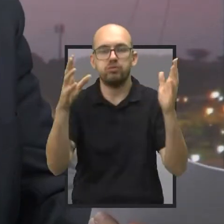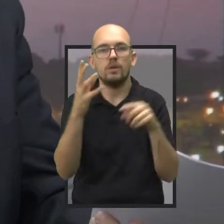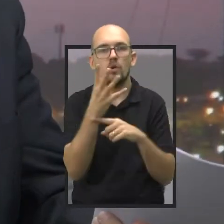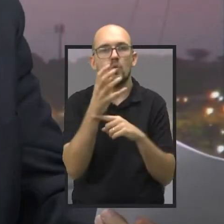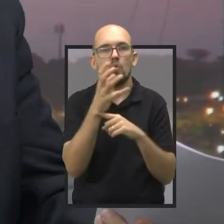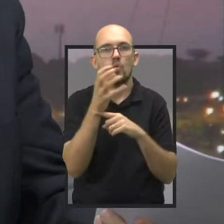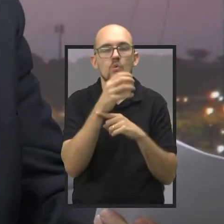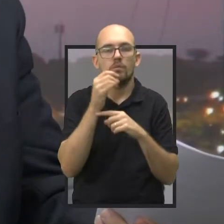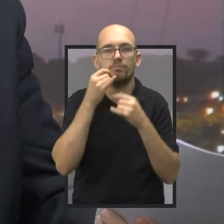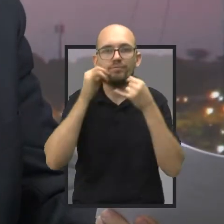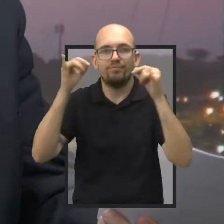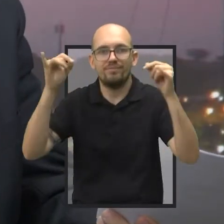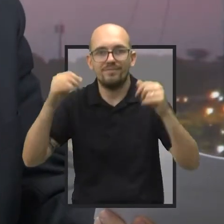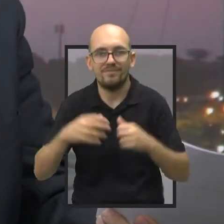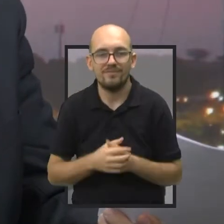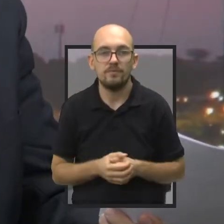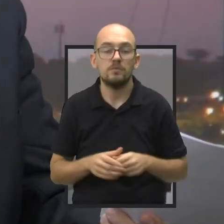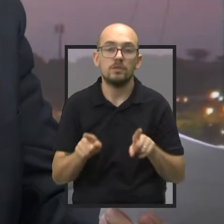aí o